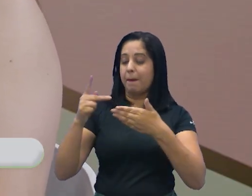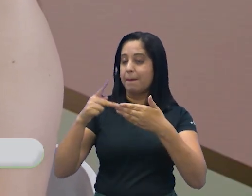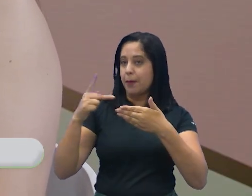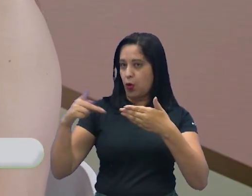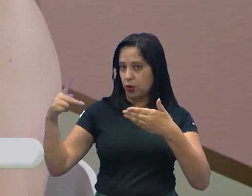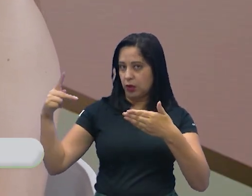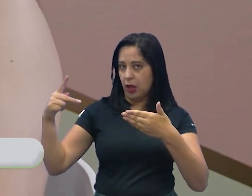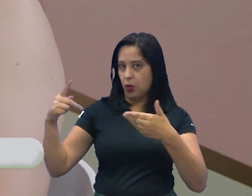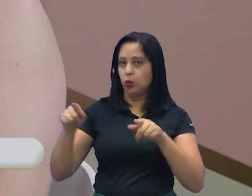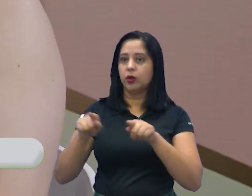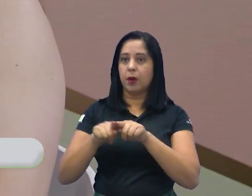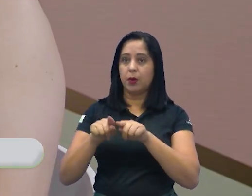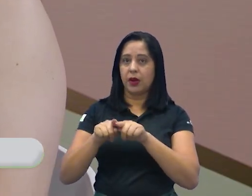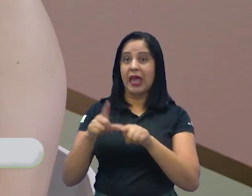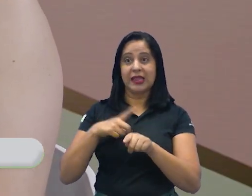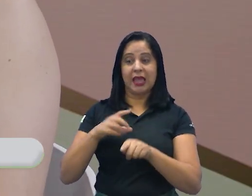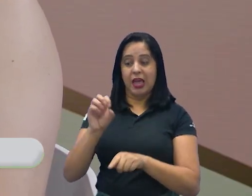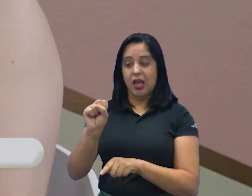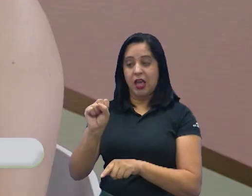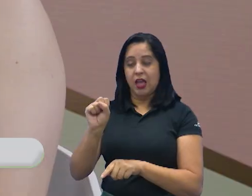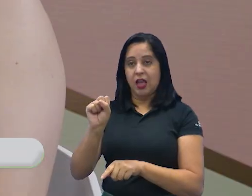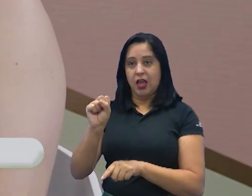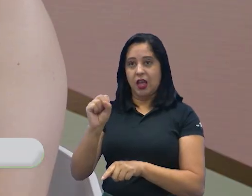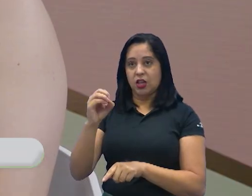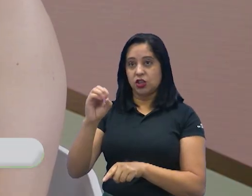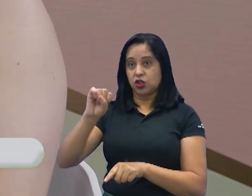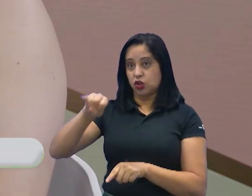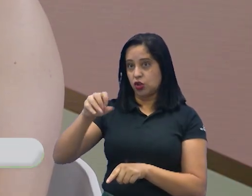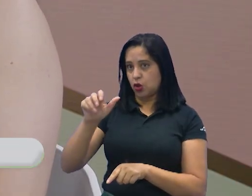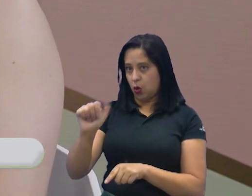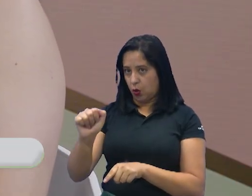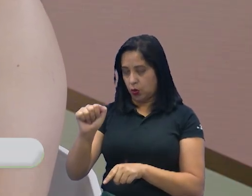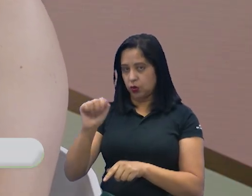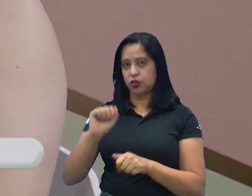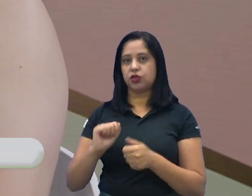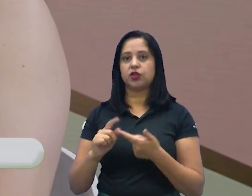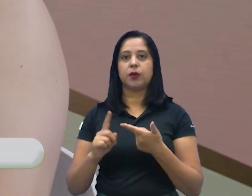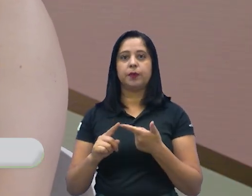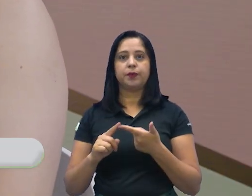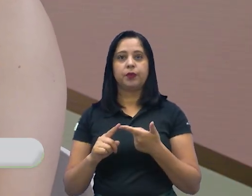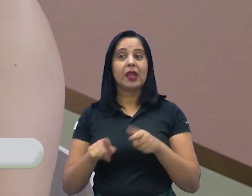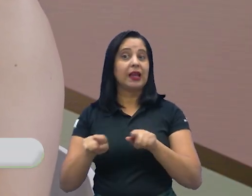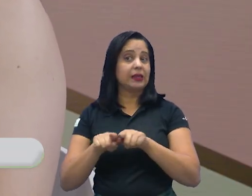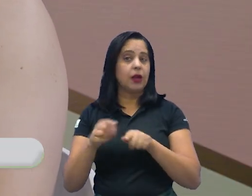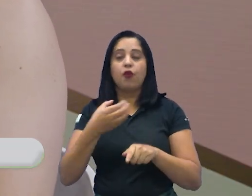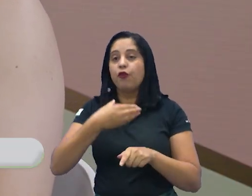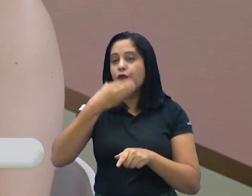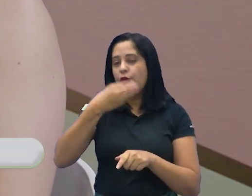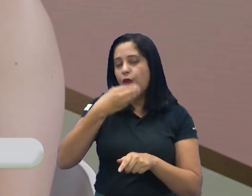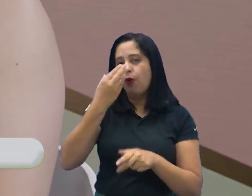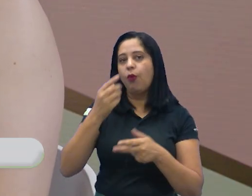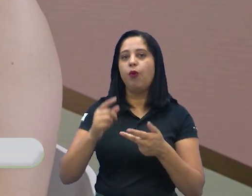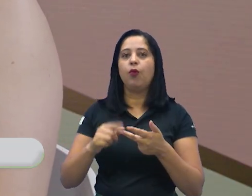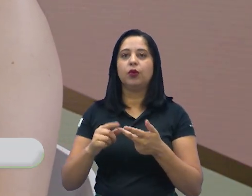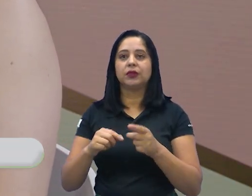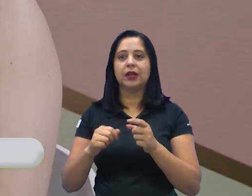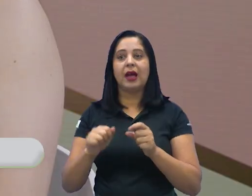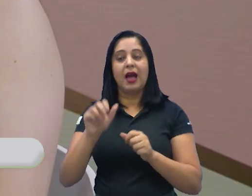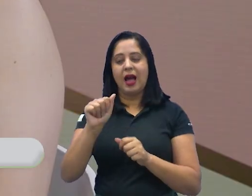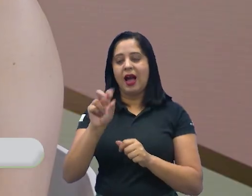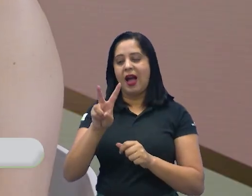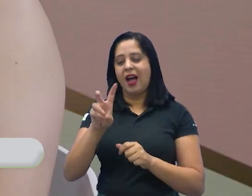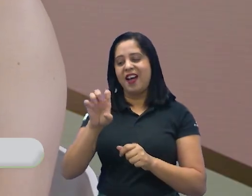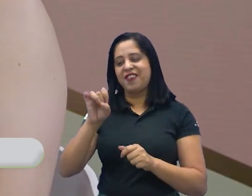da soja. Então, já dá aquela saciedade para essa refeição. Colocar uma fruta também, com uma aveia, para a gente dar